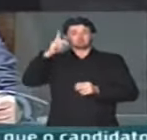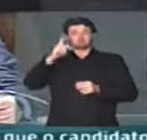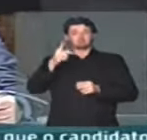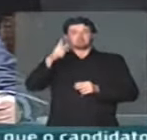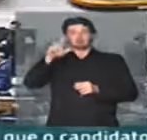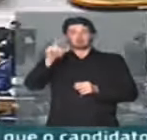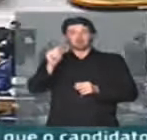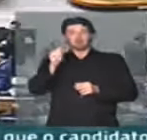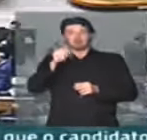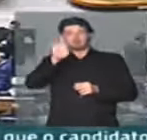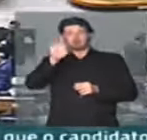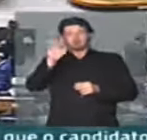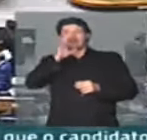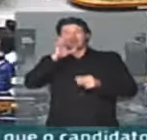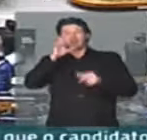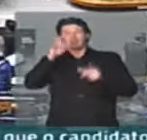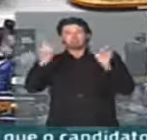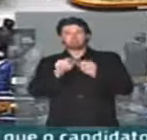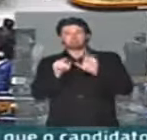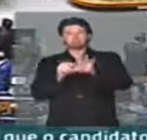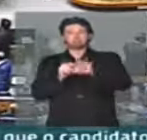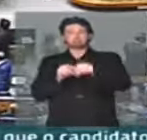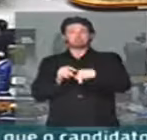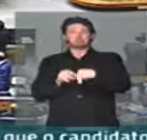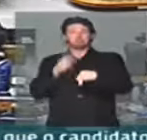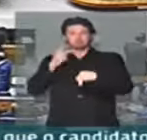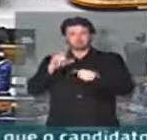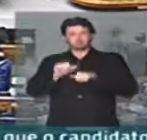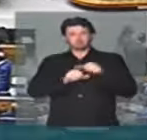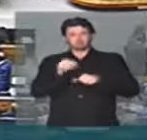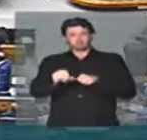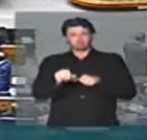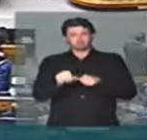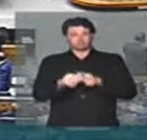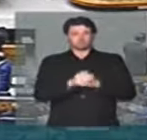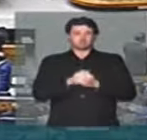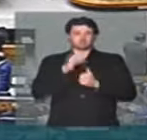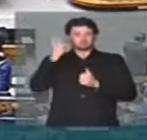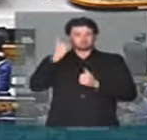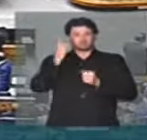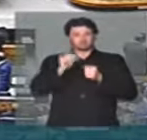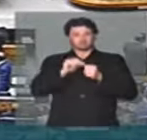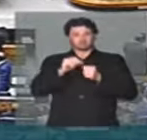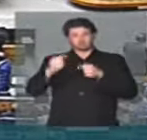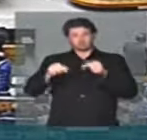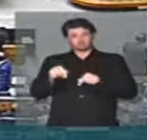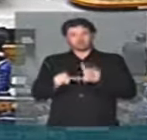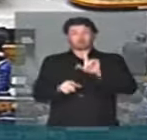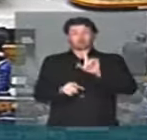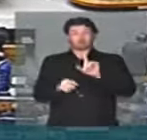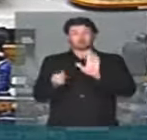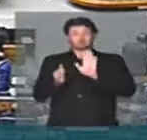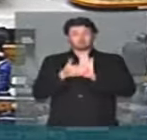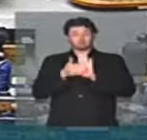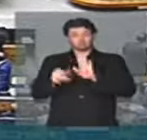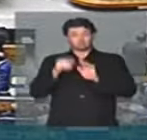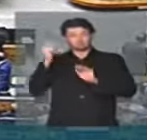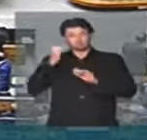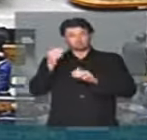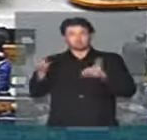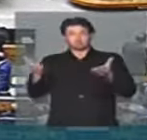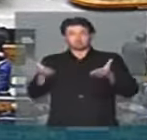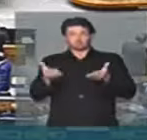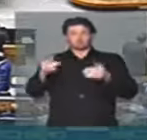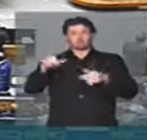Paulo Bittar, vamos falar rapidamente sobre essa modificação que os deputados estão tratando agora. Aliás, essa proposta que os deputados